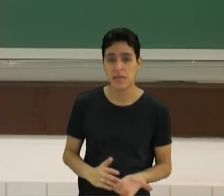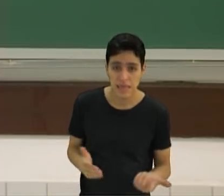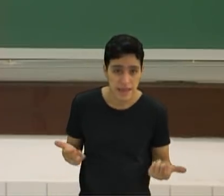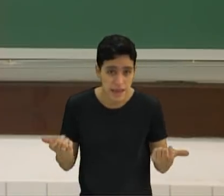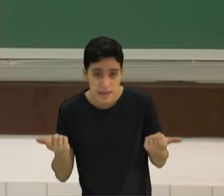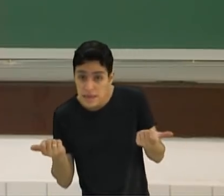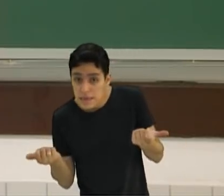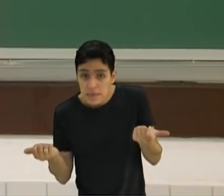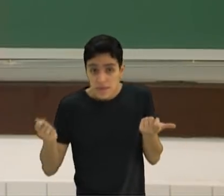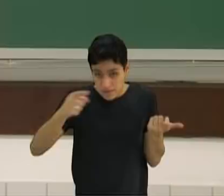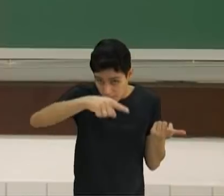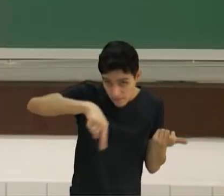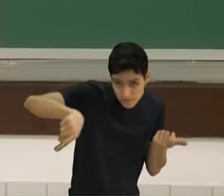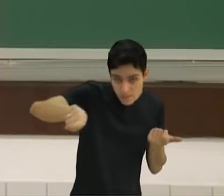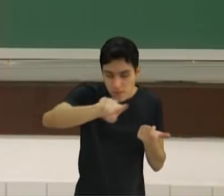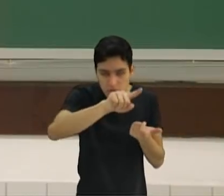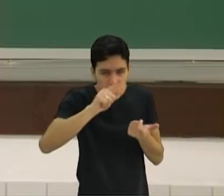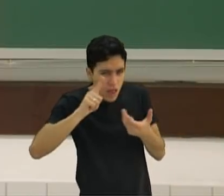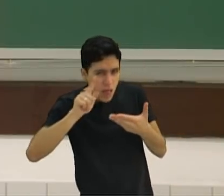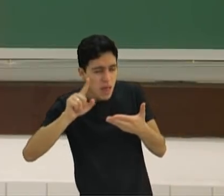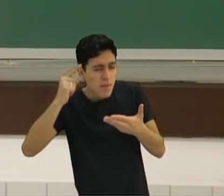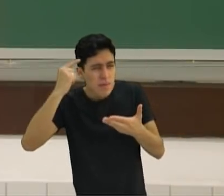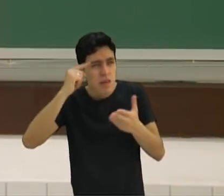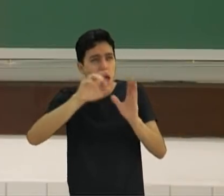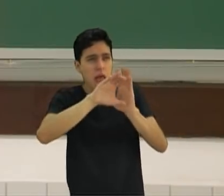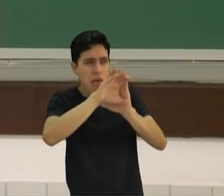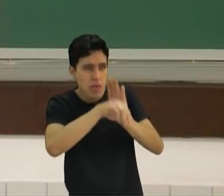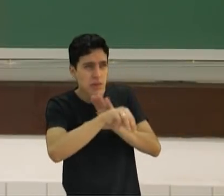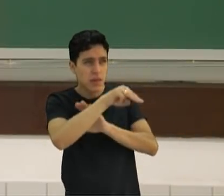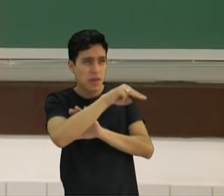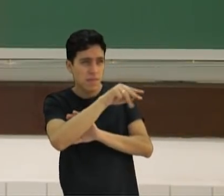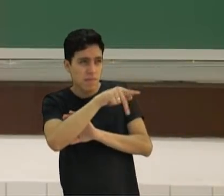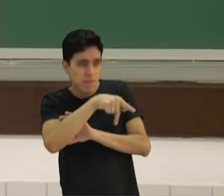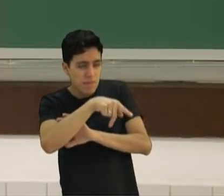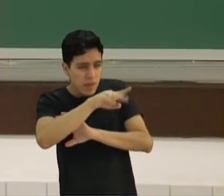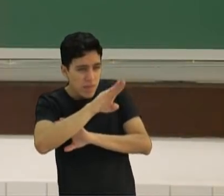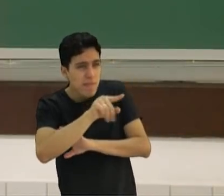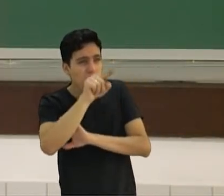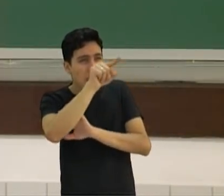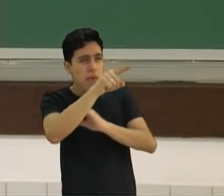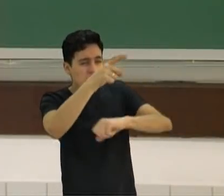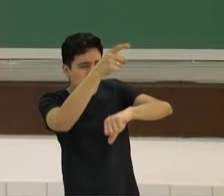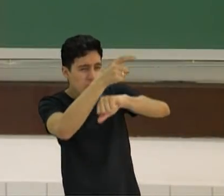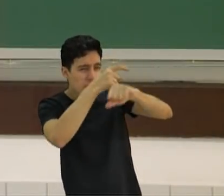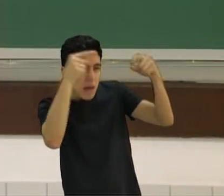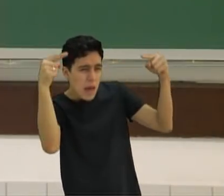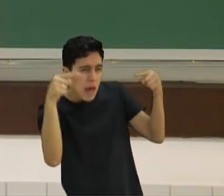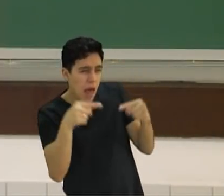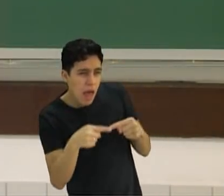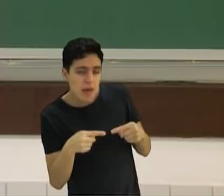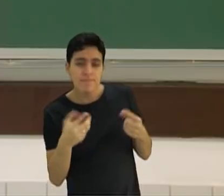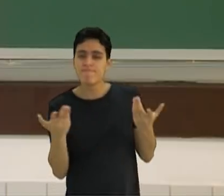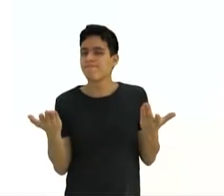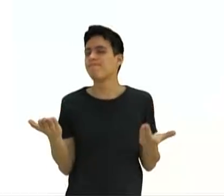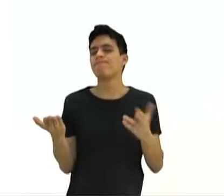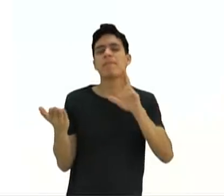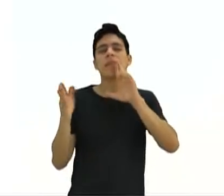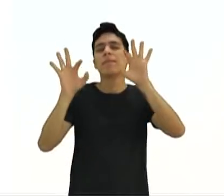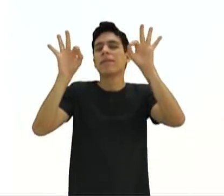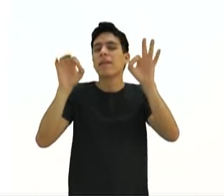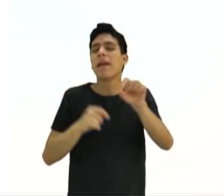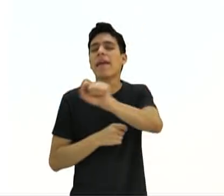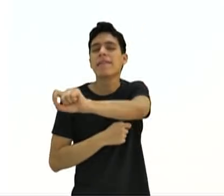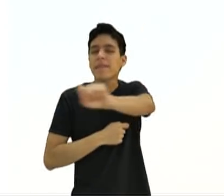E aí, conseguiu pensar no conceito de MPB? Qual que seria? Então, respondeu certo.